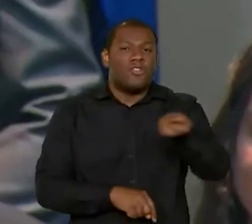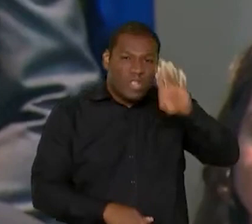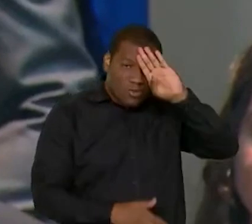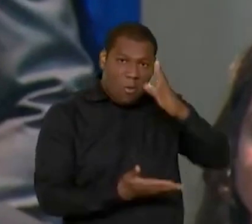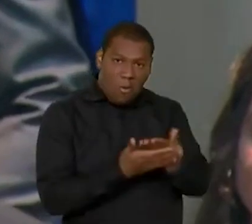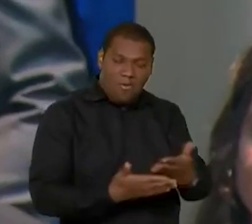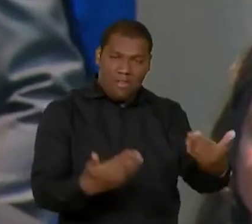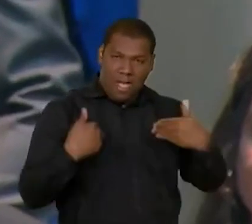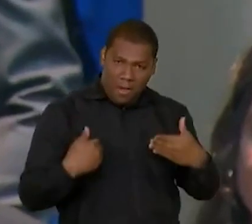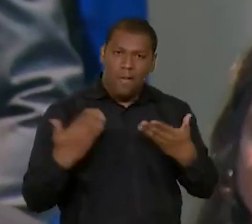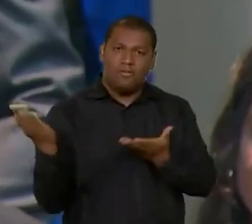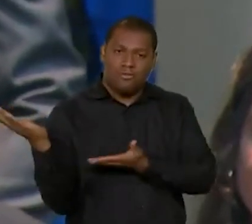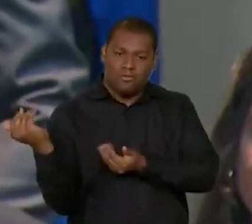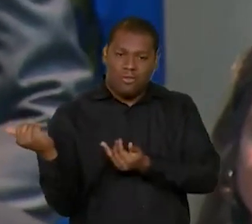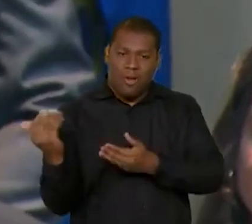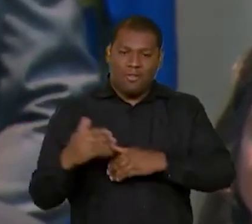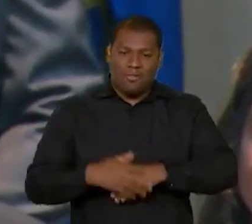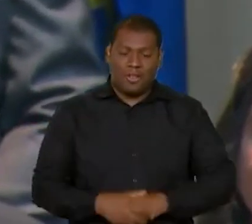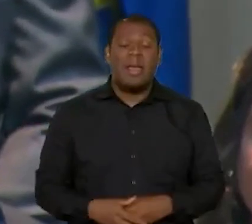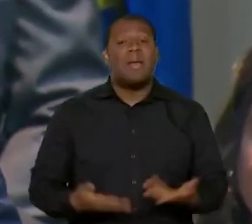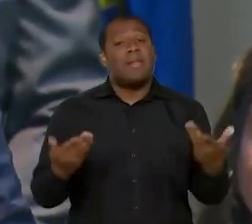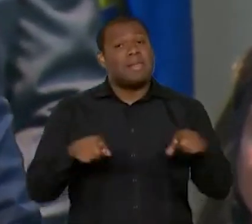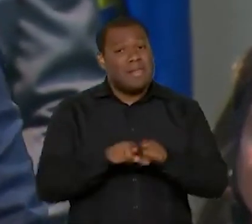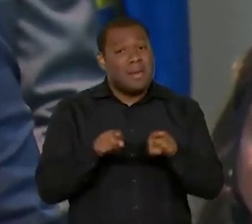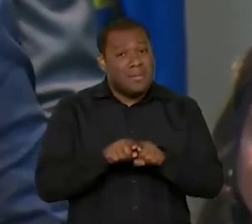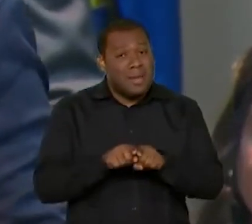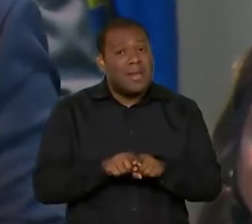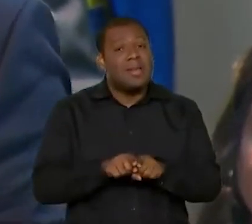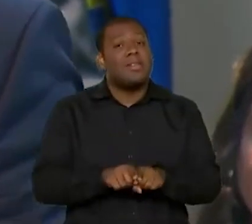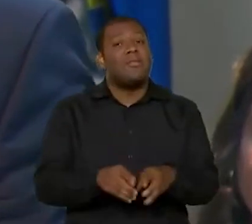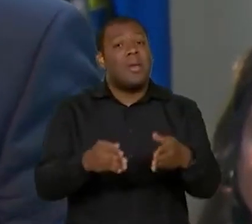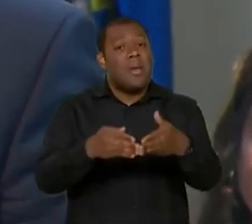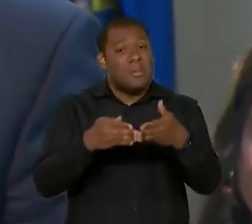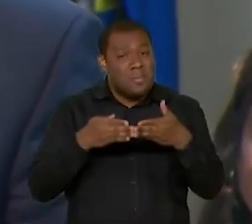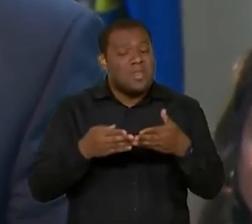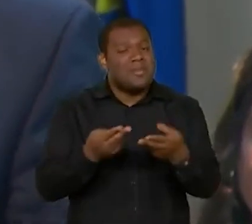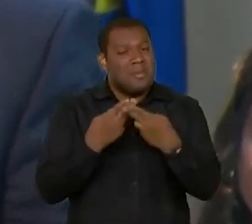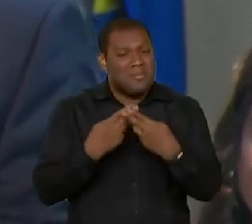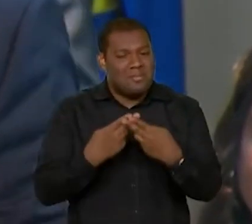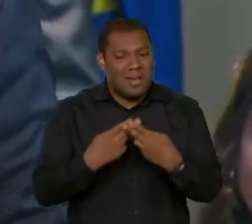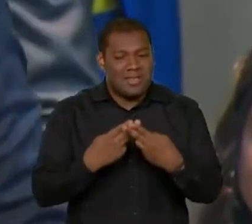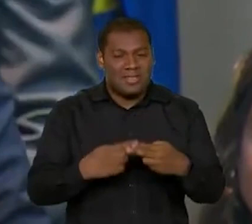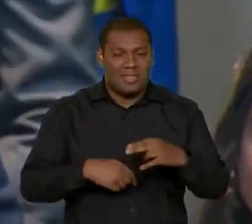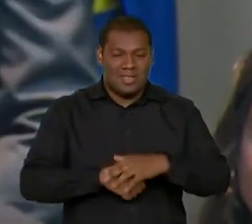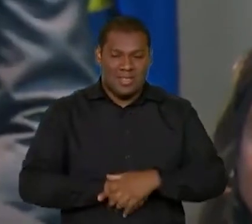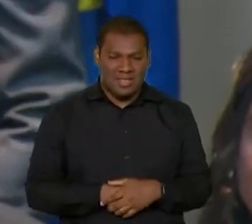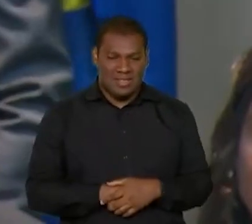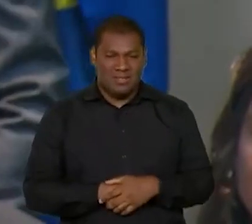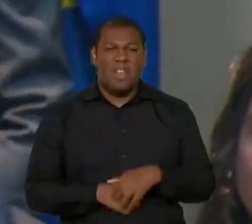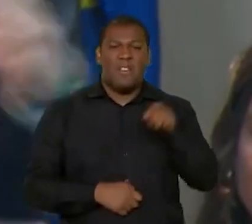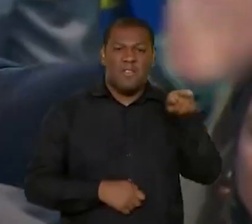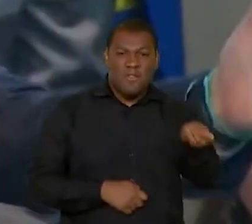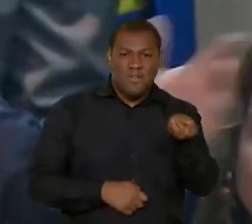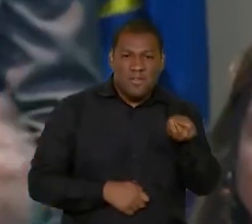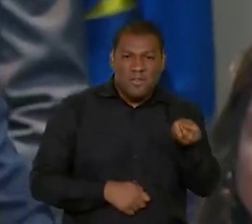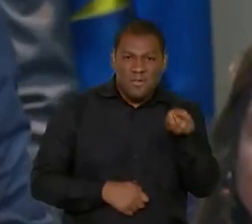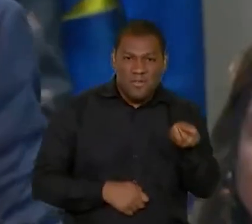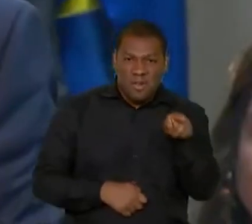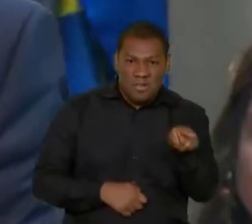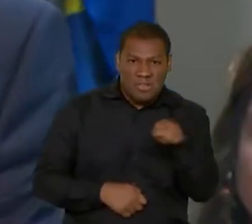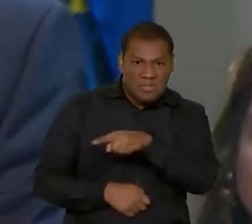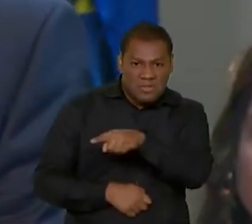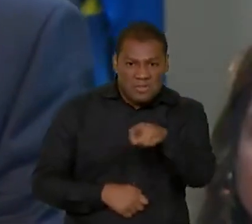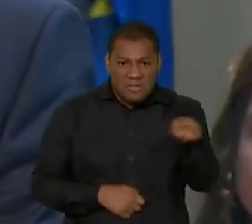está. E lhe peço paciência. Me julguem pela minha gestão, não pela minha idade, não pelo